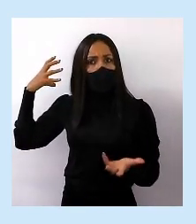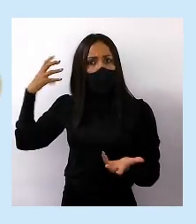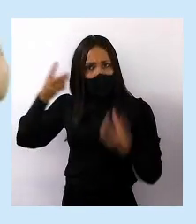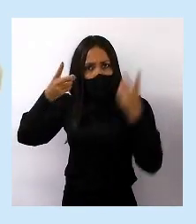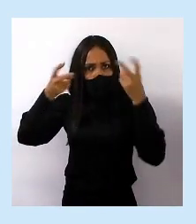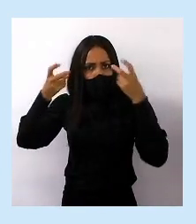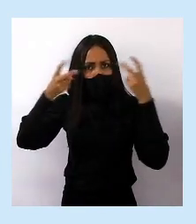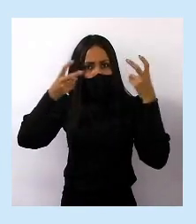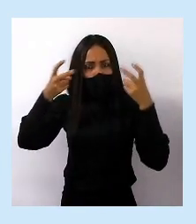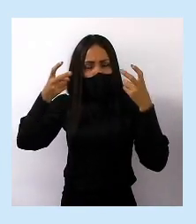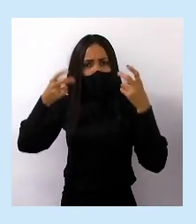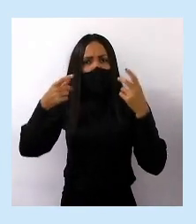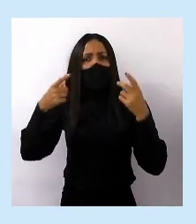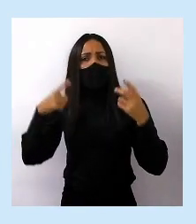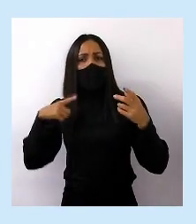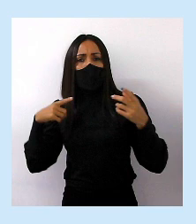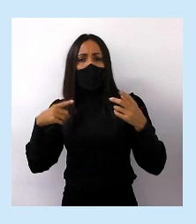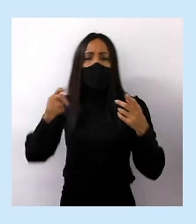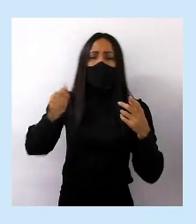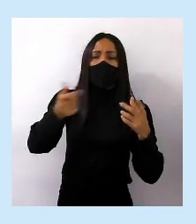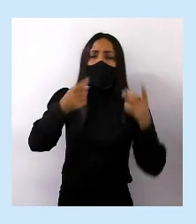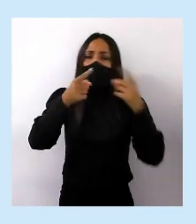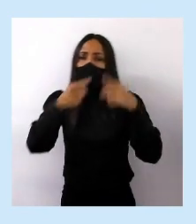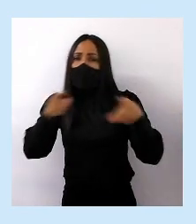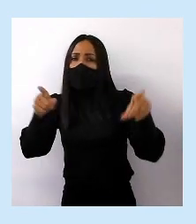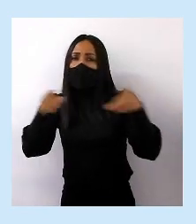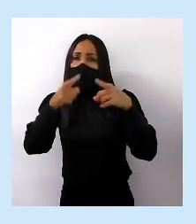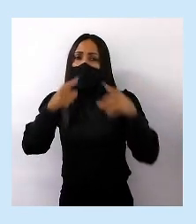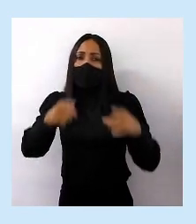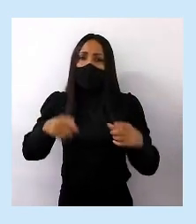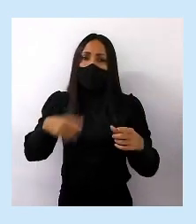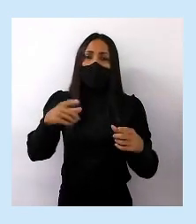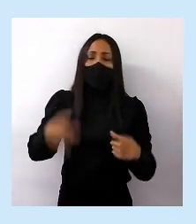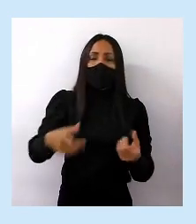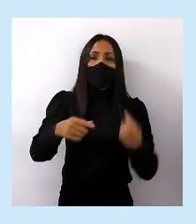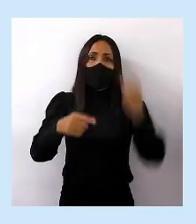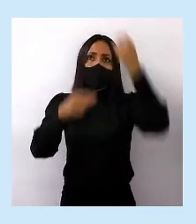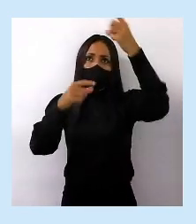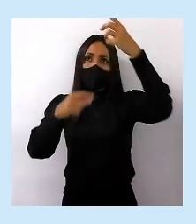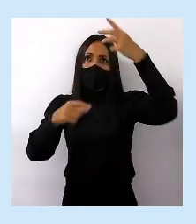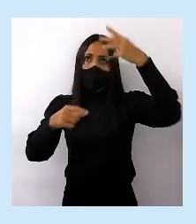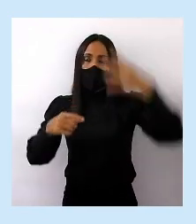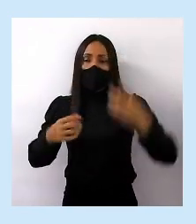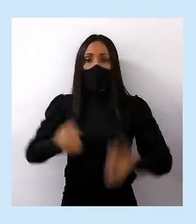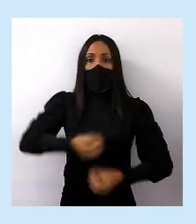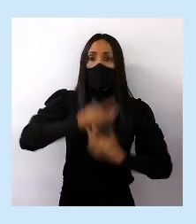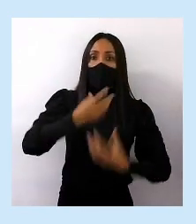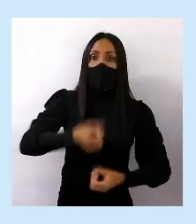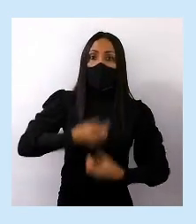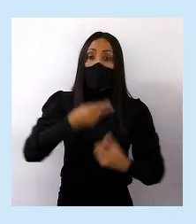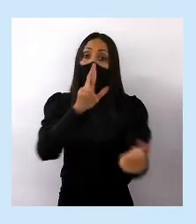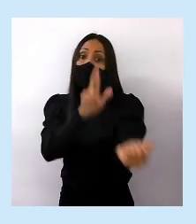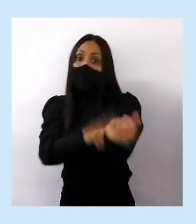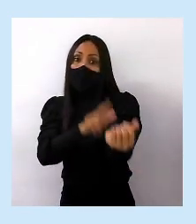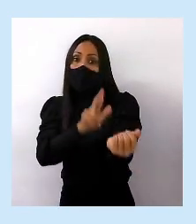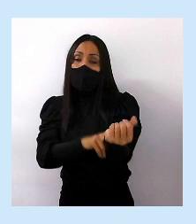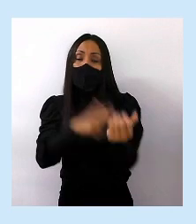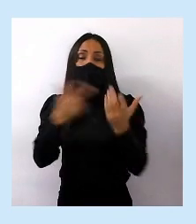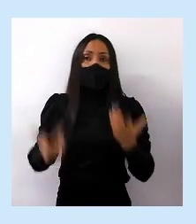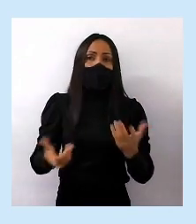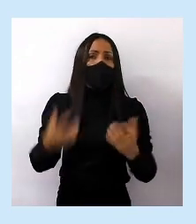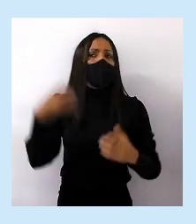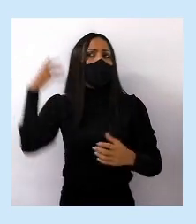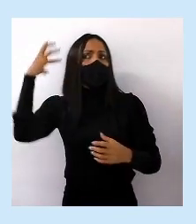uma musicalidade em cada poema. Essa musicalidade, esse ritmo, essa combinação de